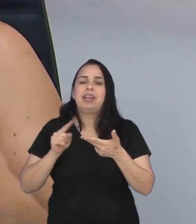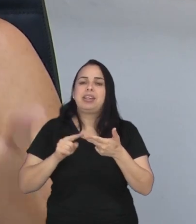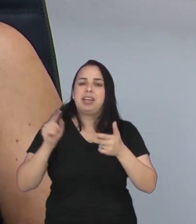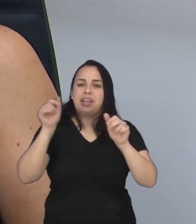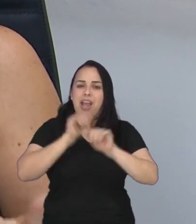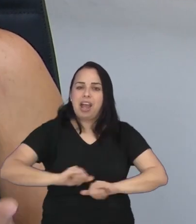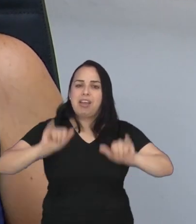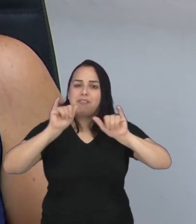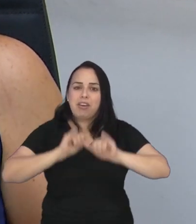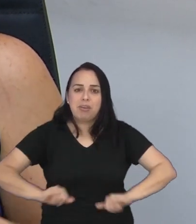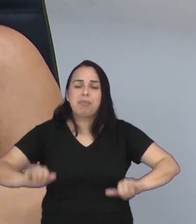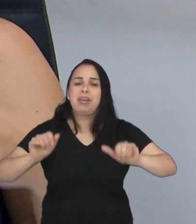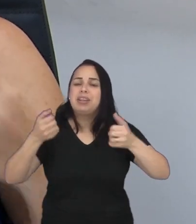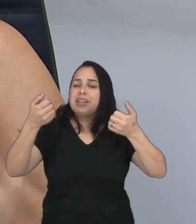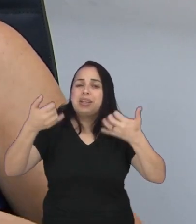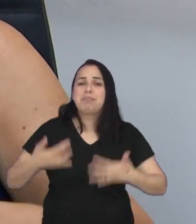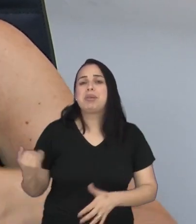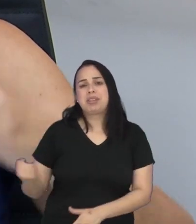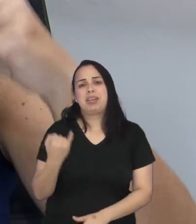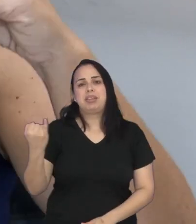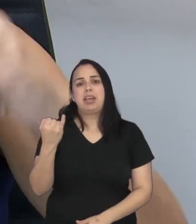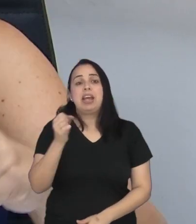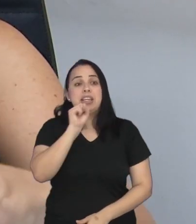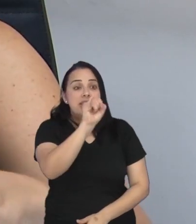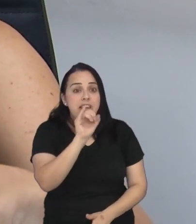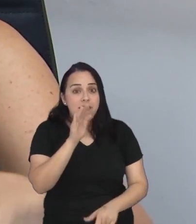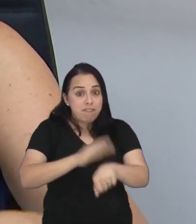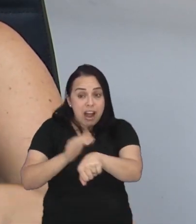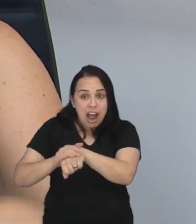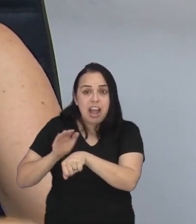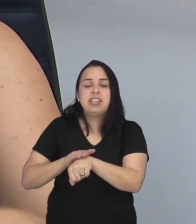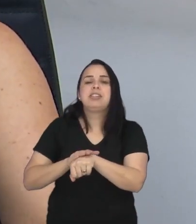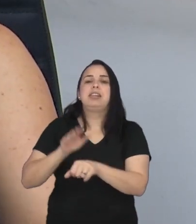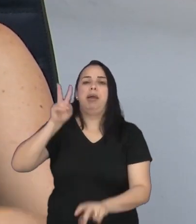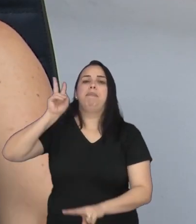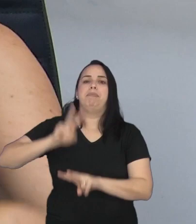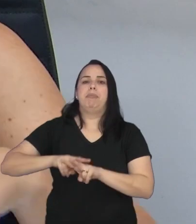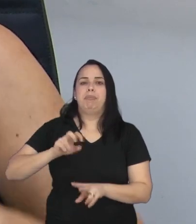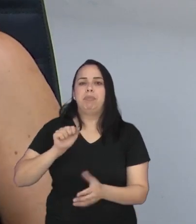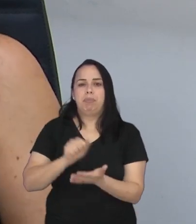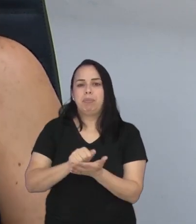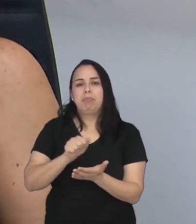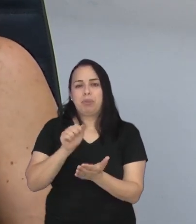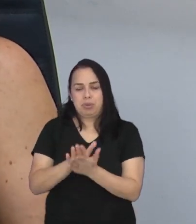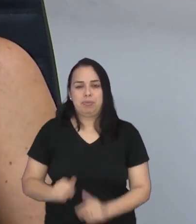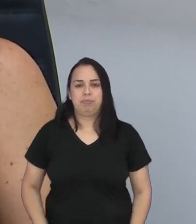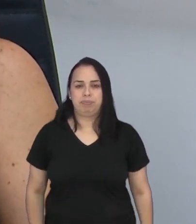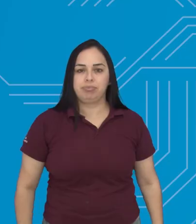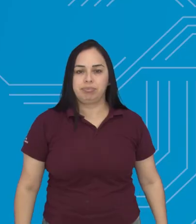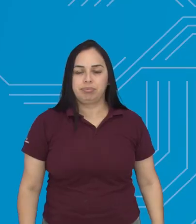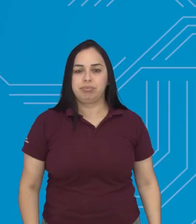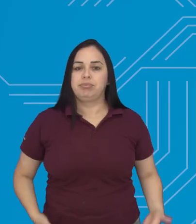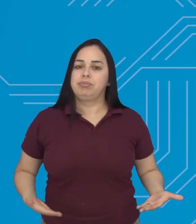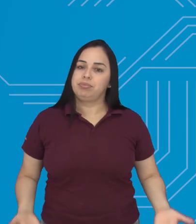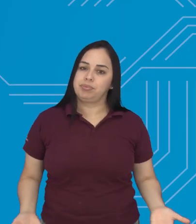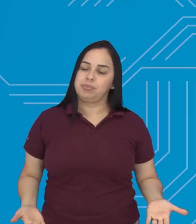sem que antes nada houvesse falado sobre isso. Então ela cumpre essa missão profética. Com o tema